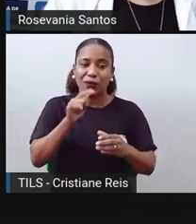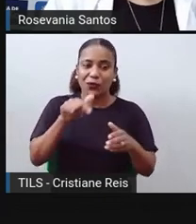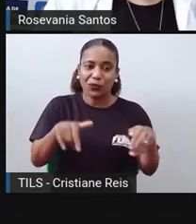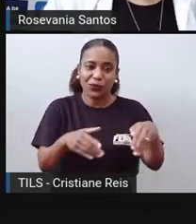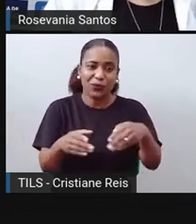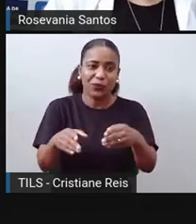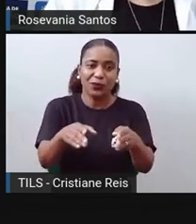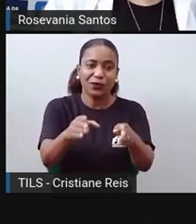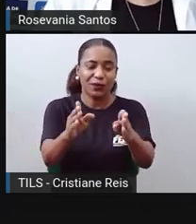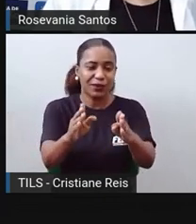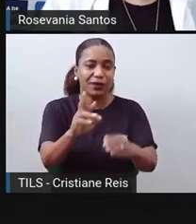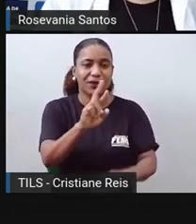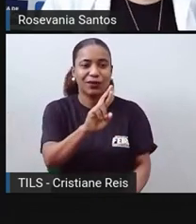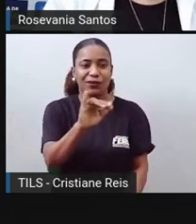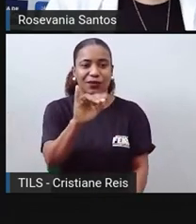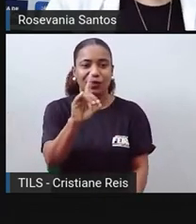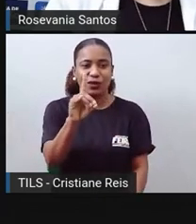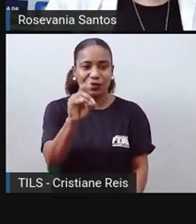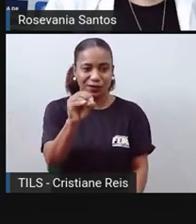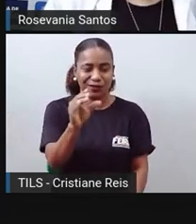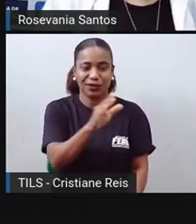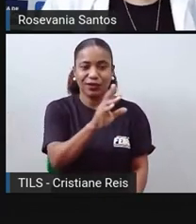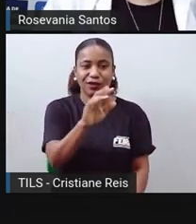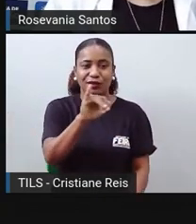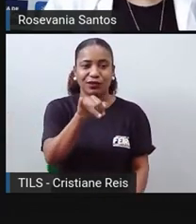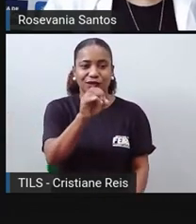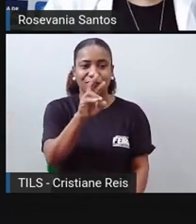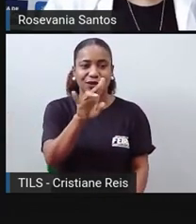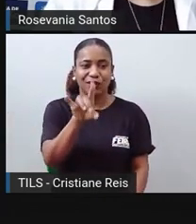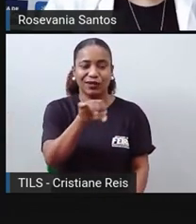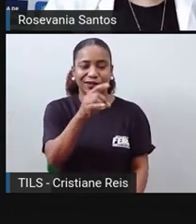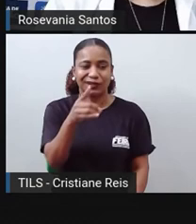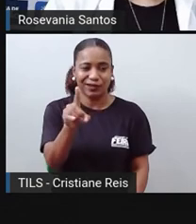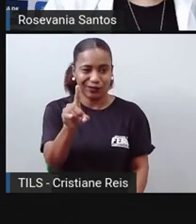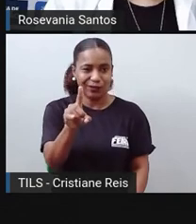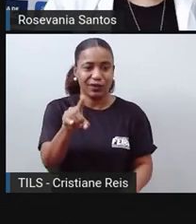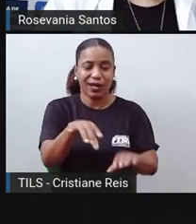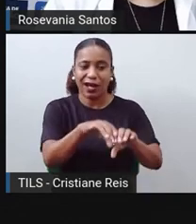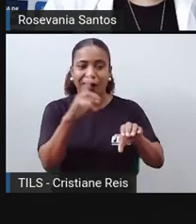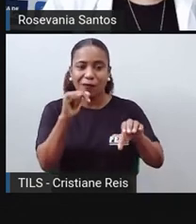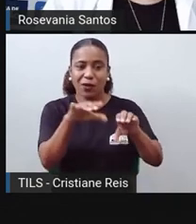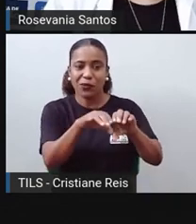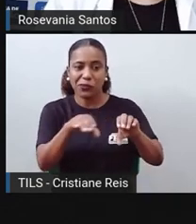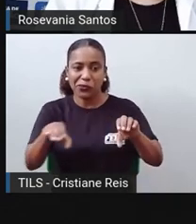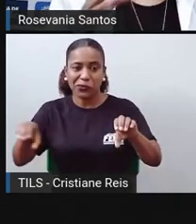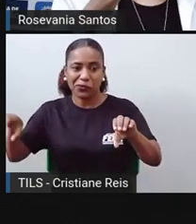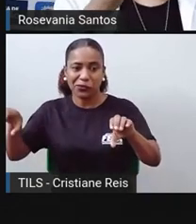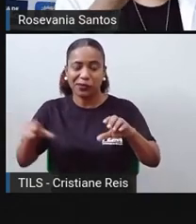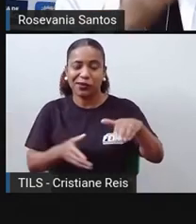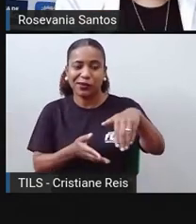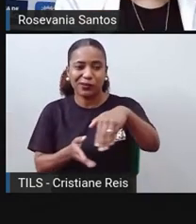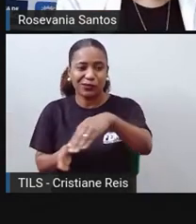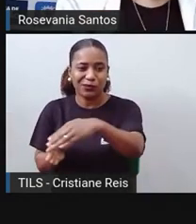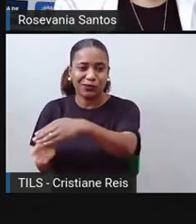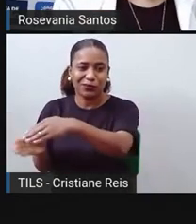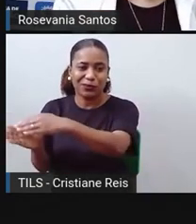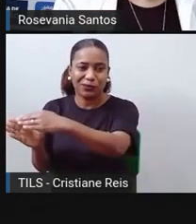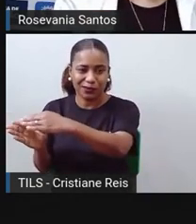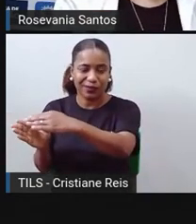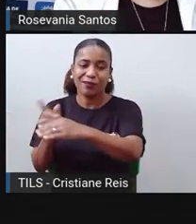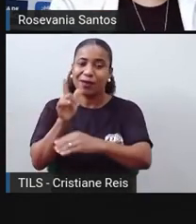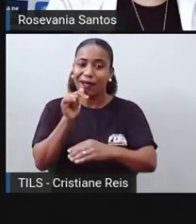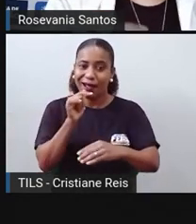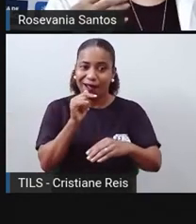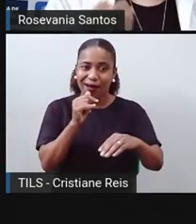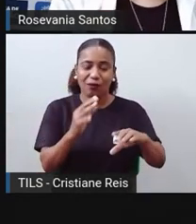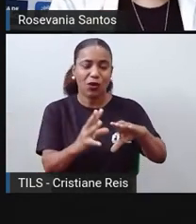irrigação do deserto, né, do Negev. Então, na realidade, você vai perceber o quê? Que ele controlou essa saída de